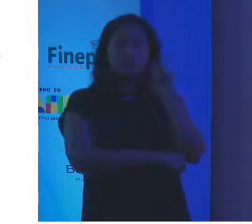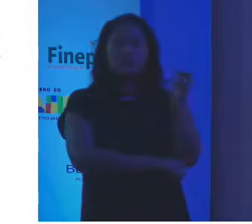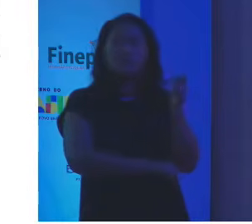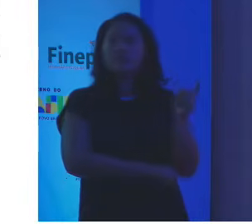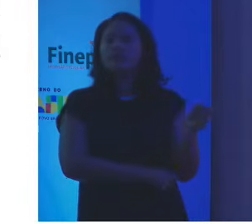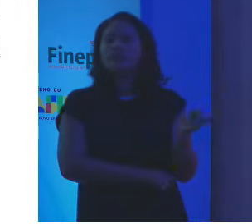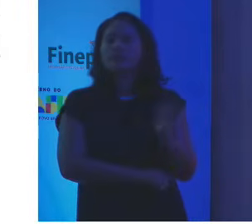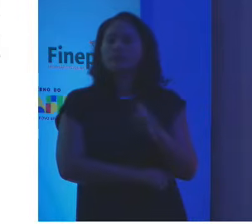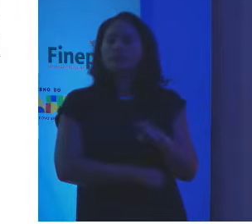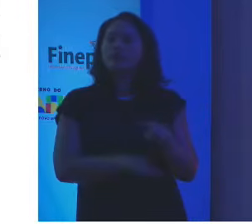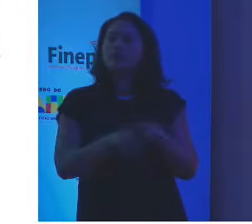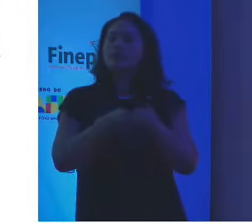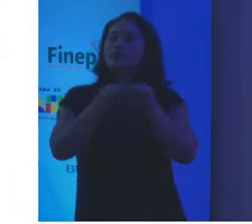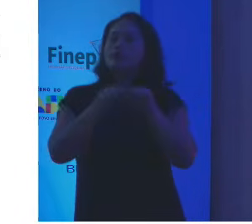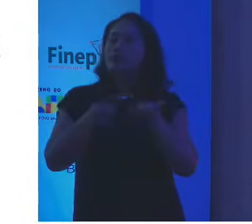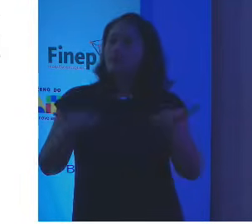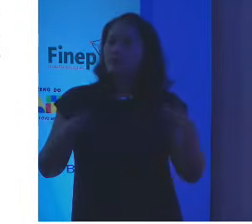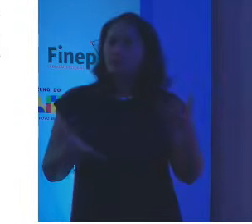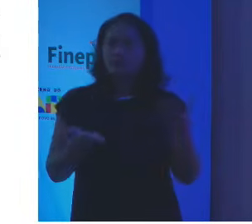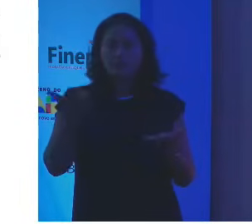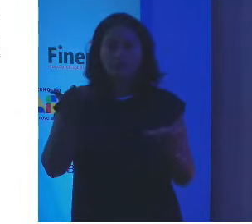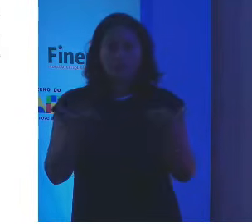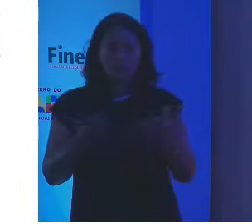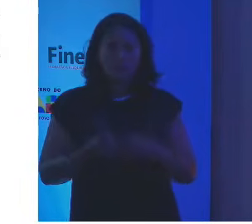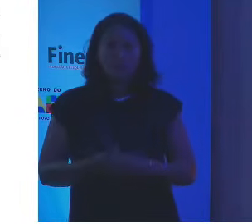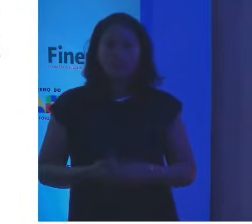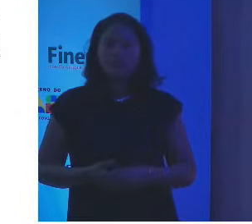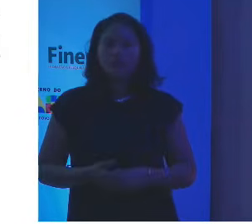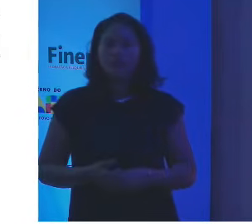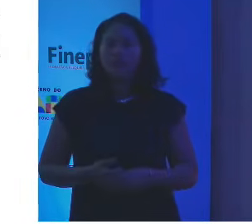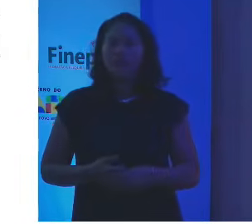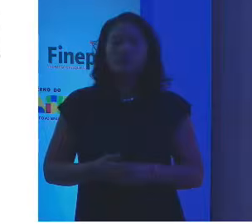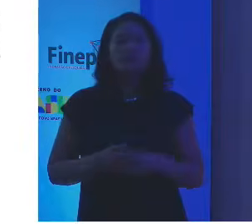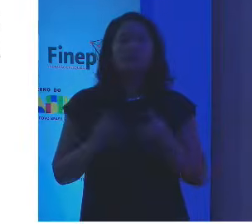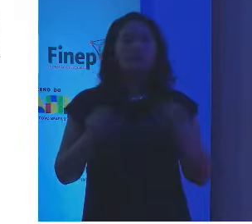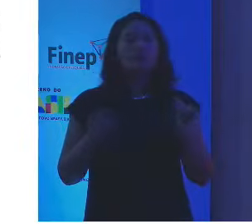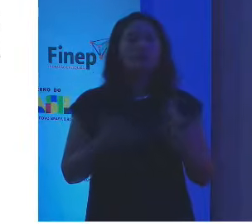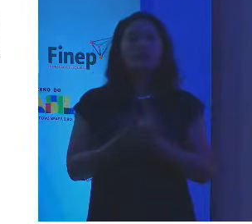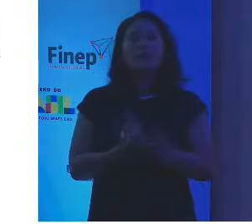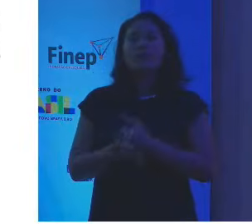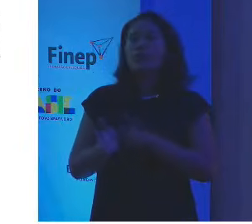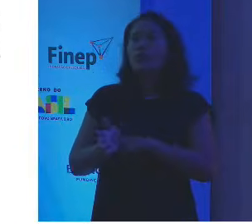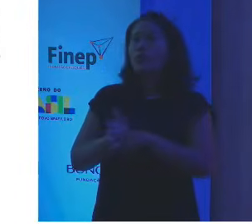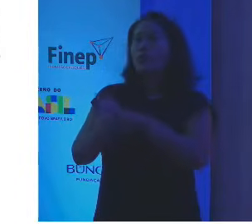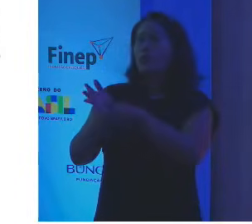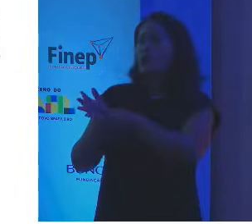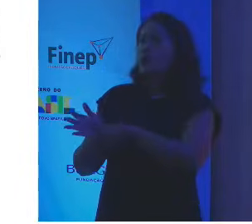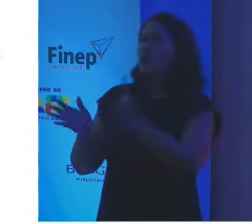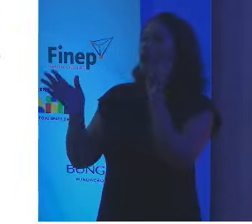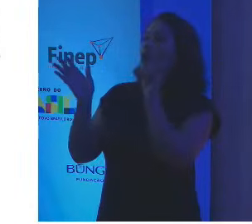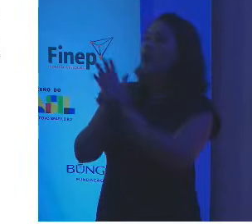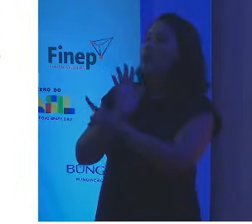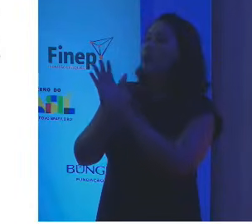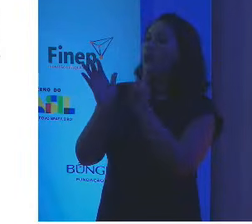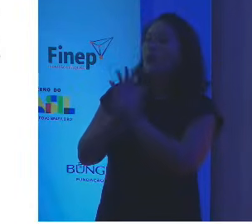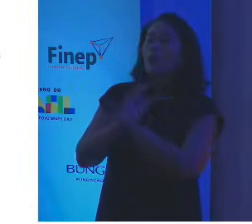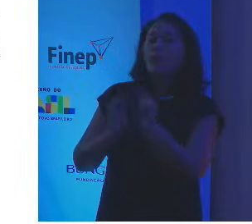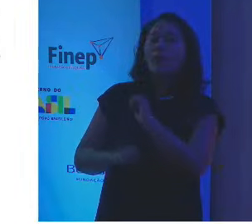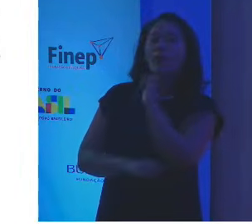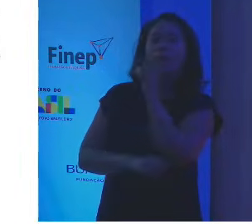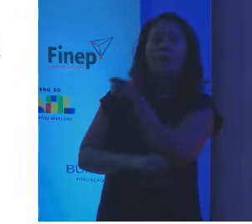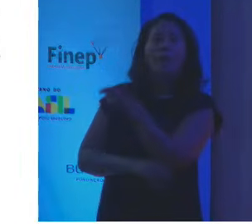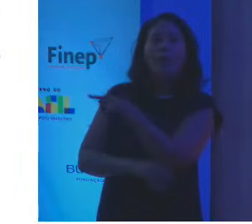não pescar e a espécie poder se recuperar, né, biologicamente. Aí, o que aconteceu? Esses pesquisadores foram perguntar para os